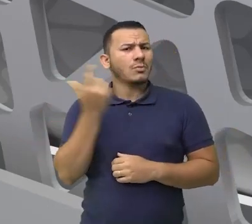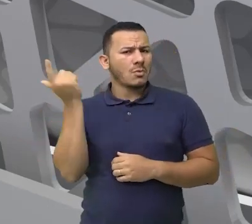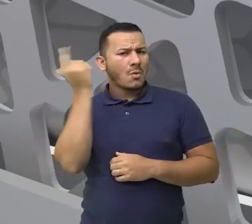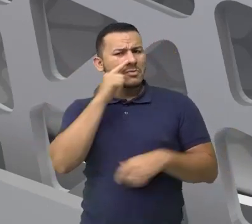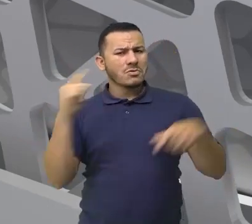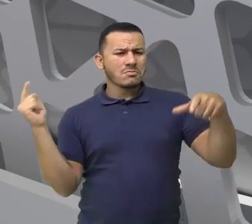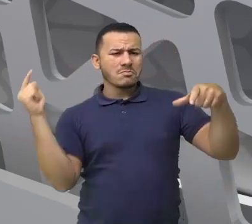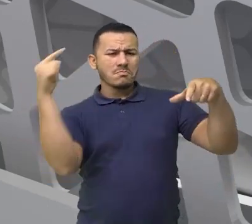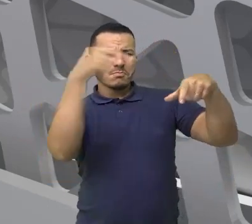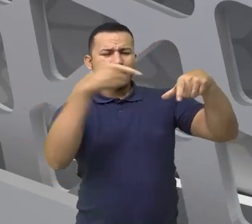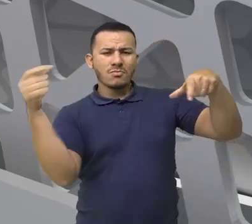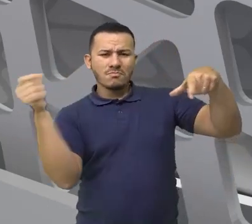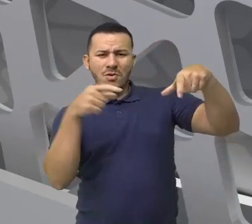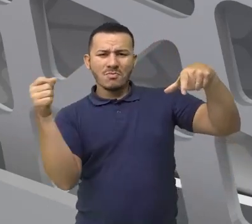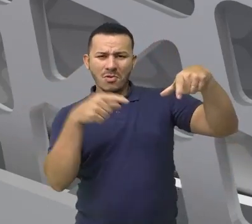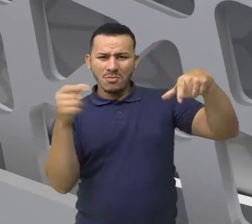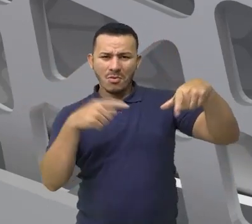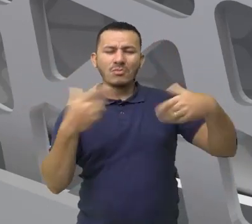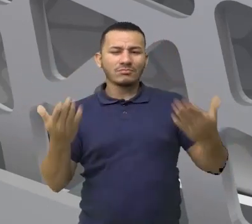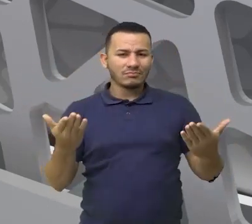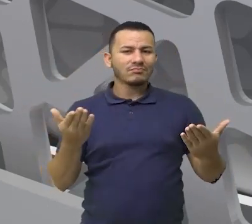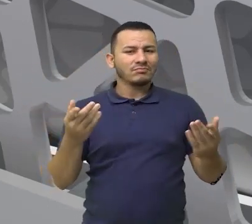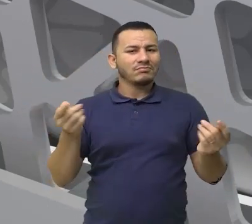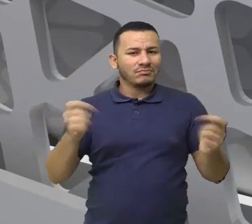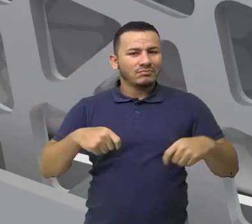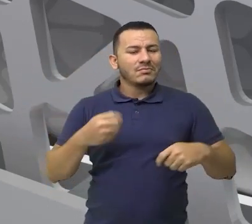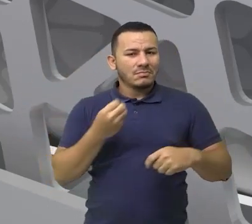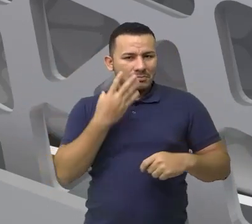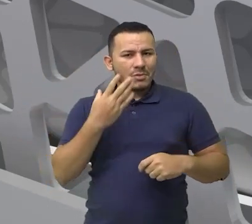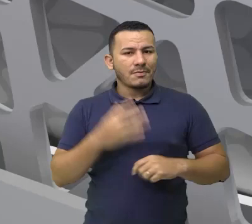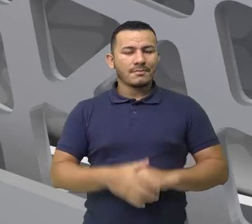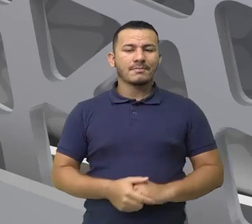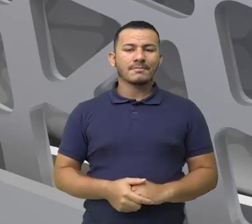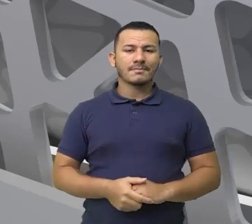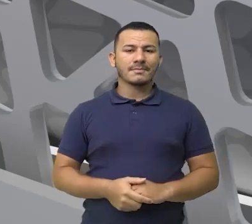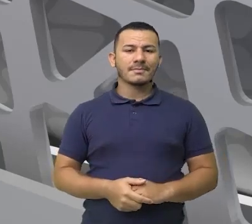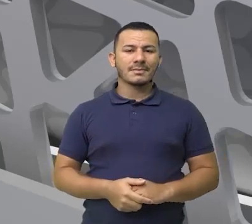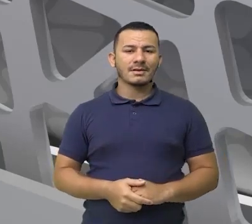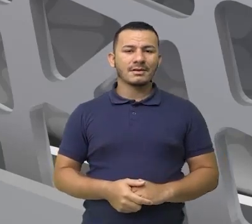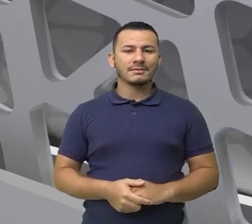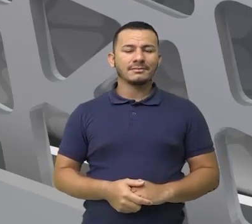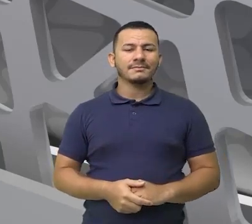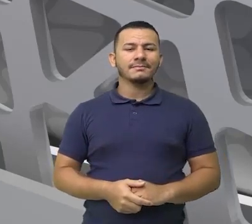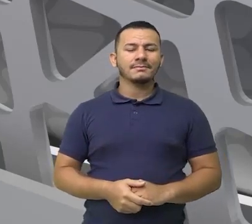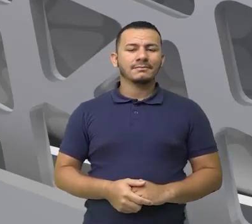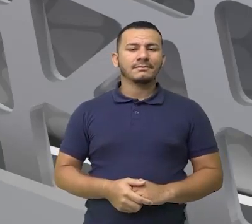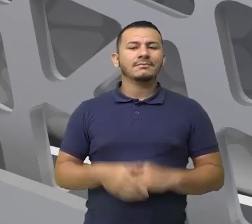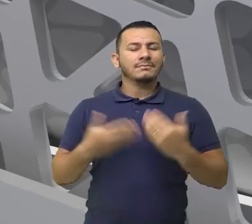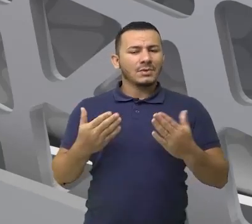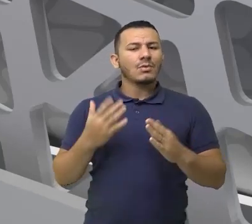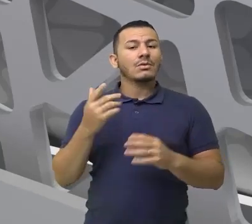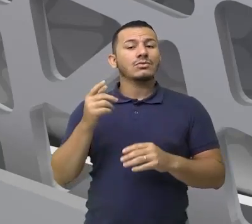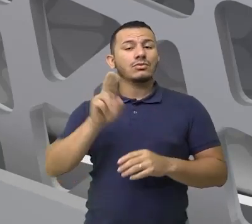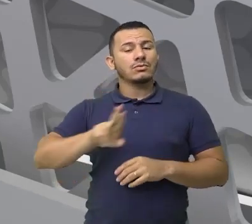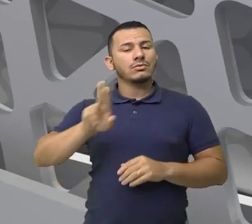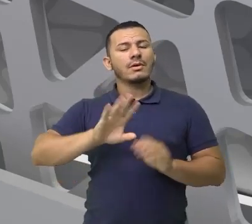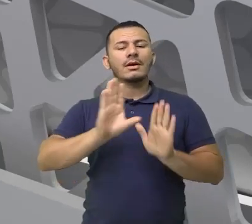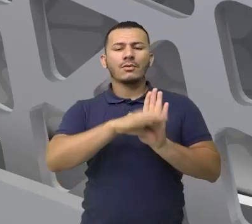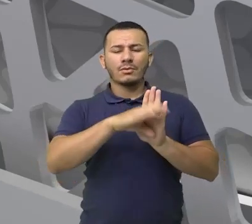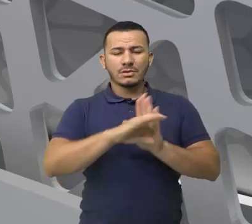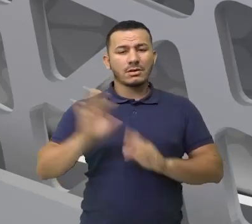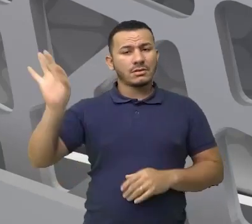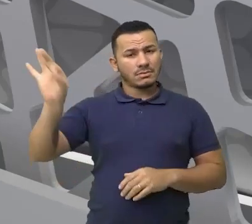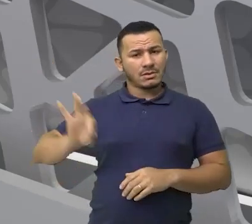né? Tava tendo até um bom rendimento, né? E aí, então, nessa cartela, nessa questão, a gente usou o conceito de